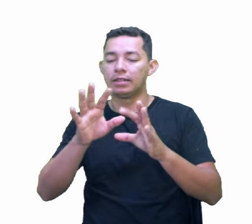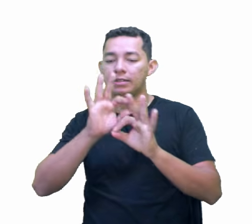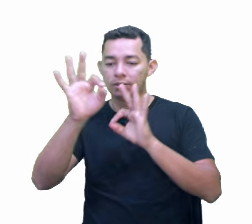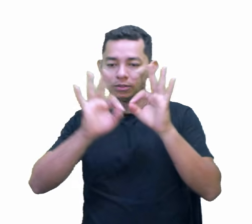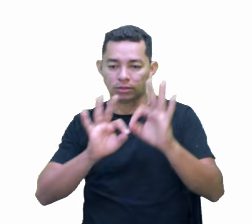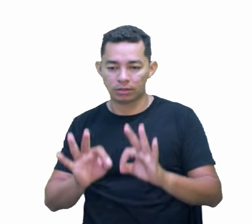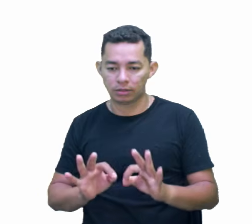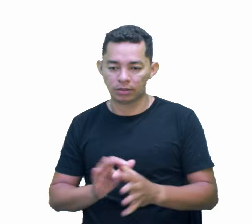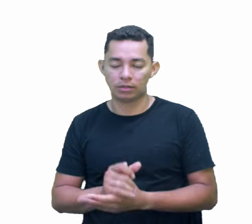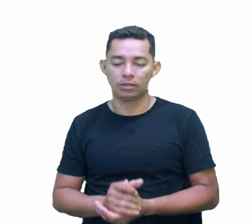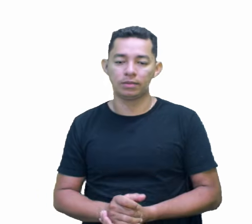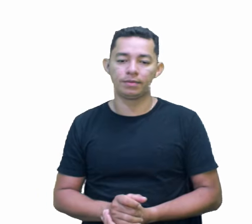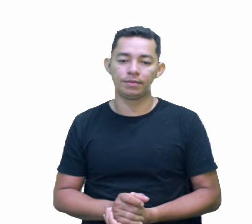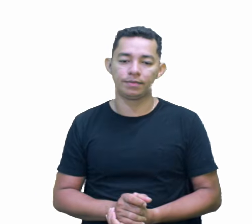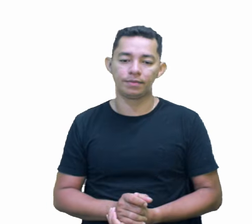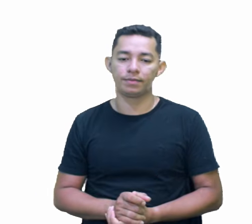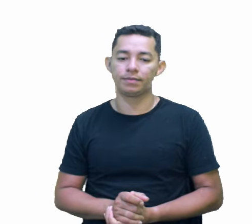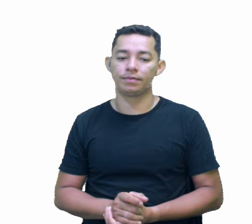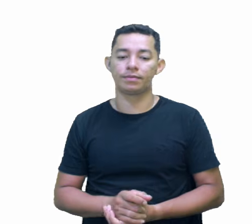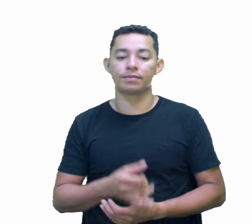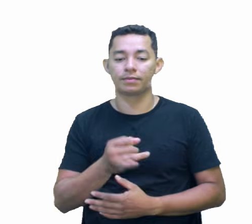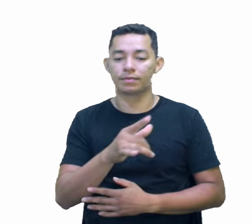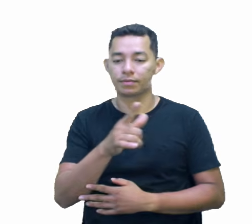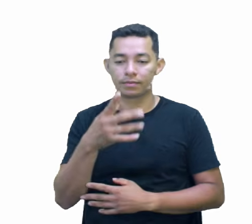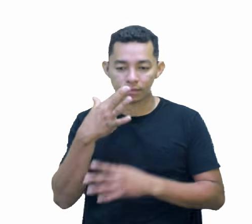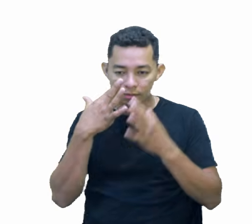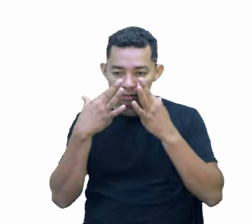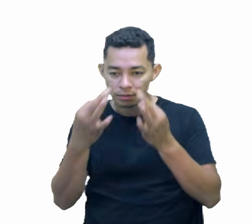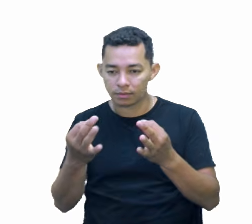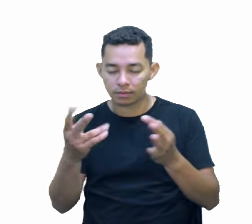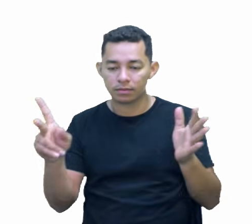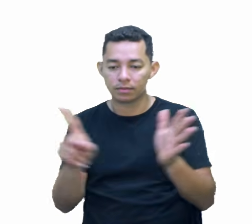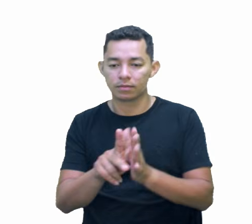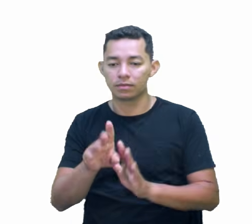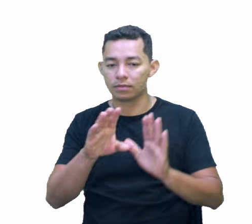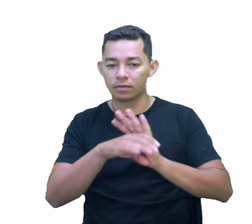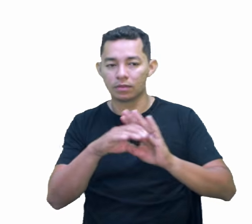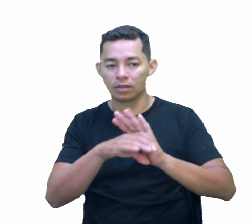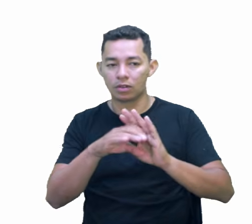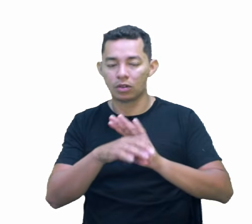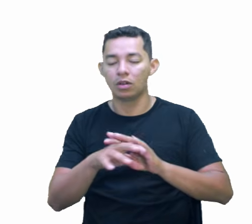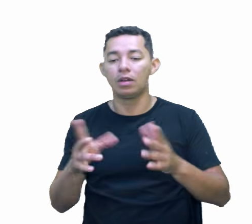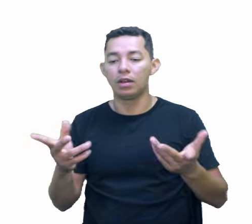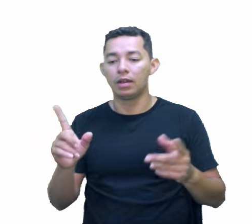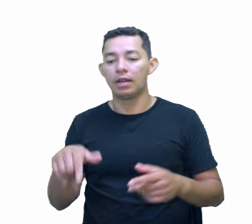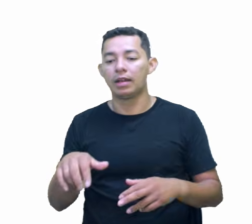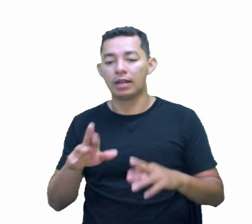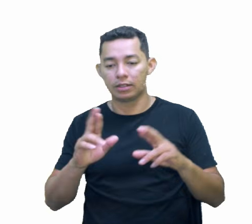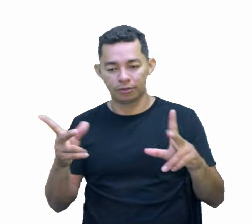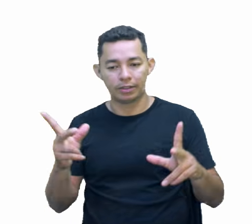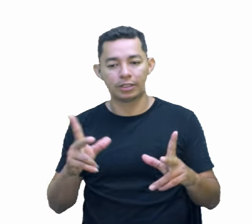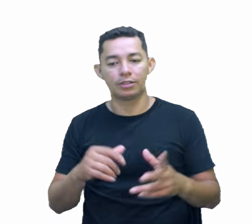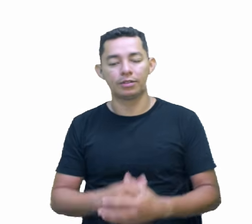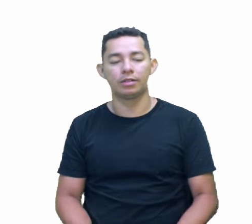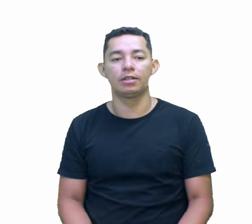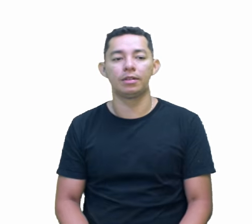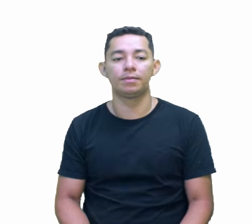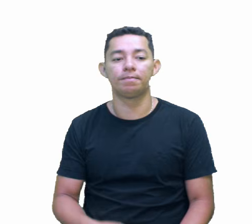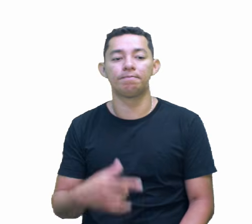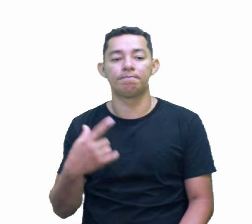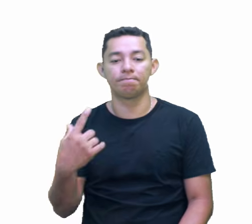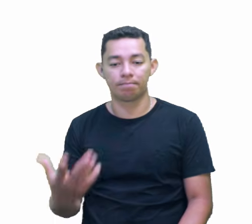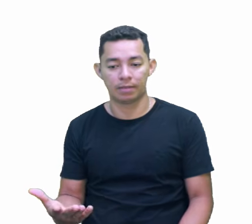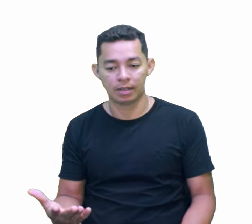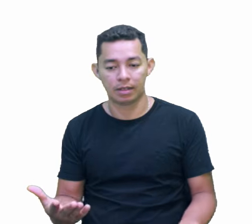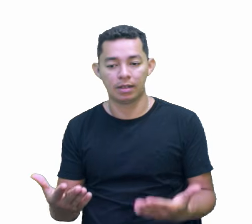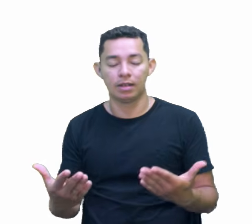organização. Né? E se você for prestar atenção pelo próprio conceito, elas são bem diferentes. Porém,